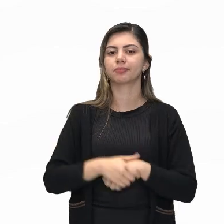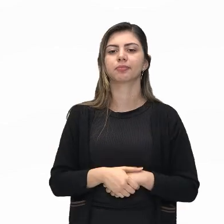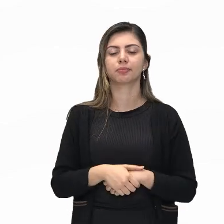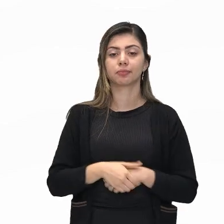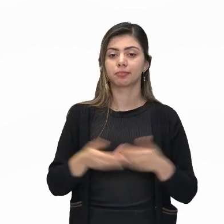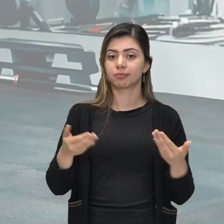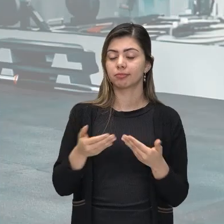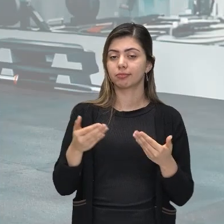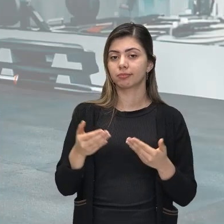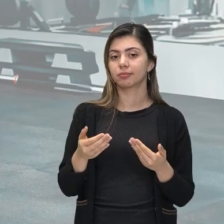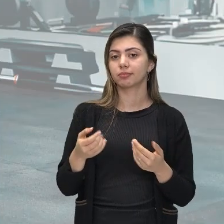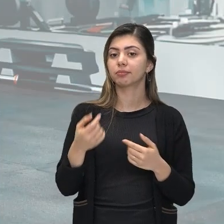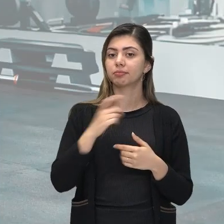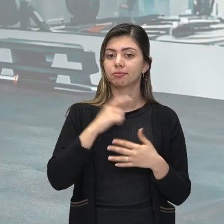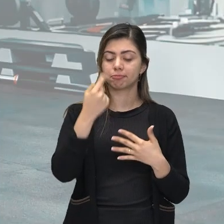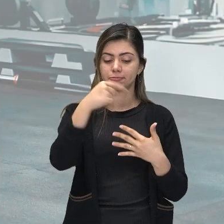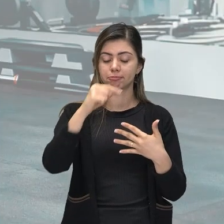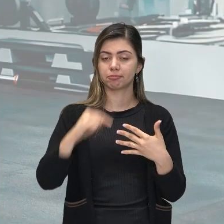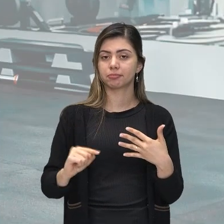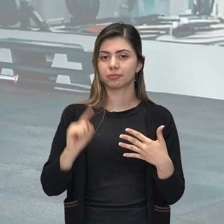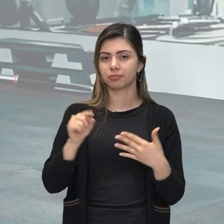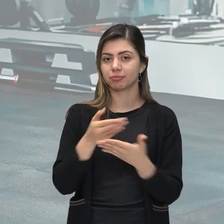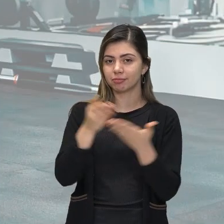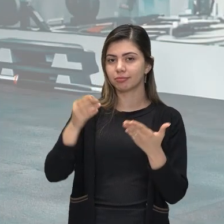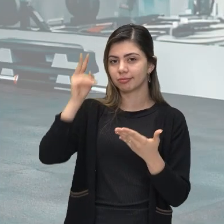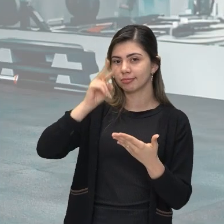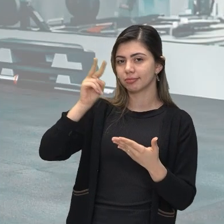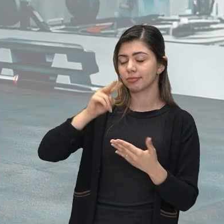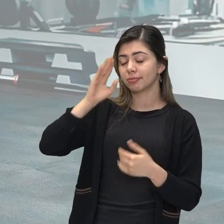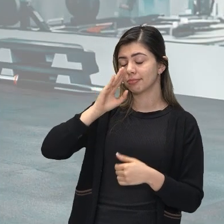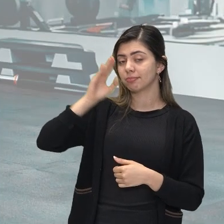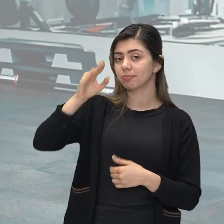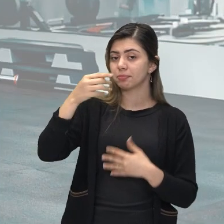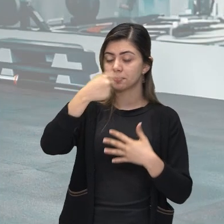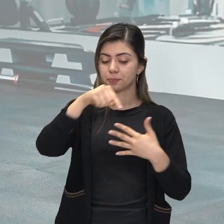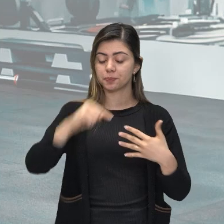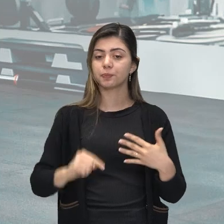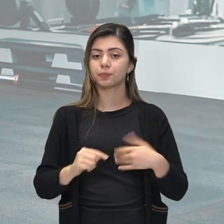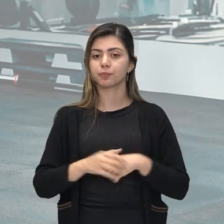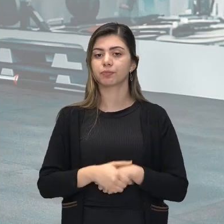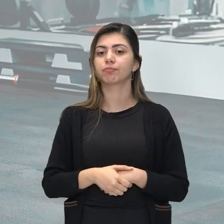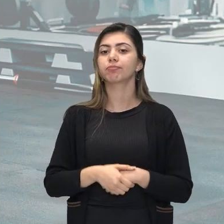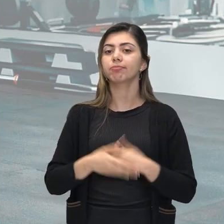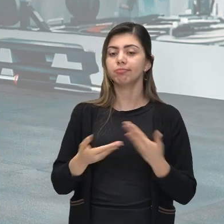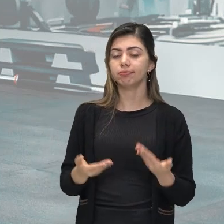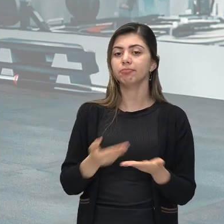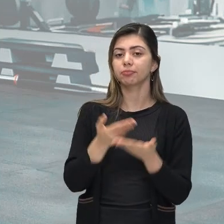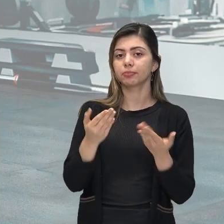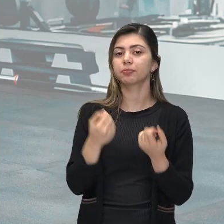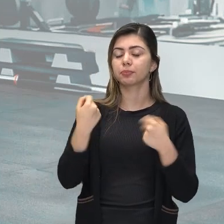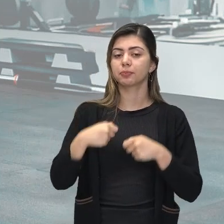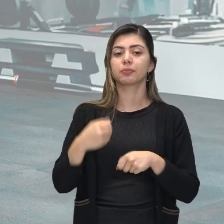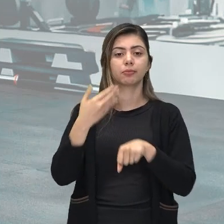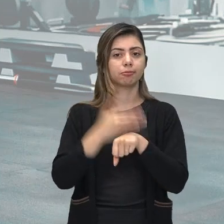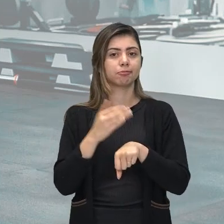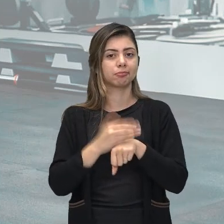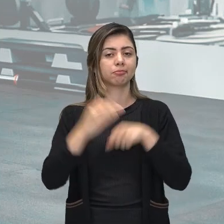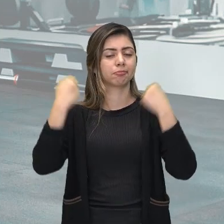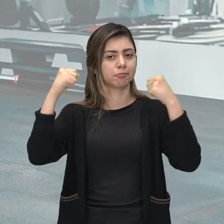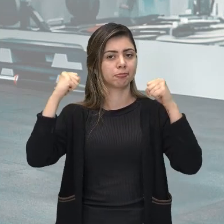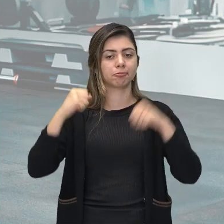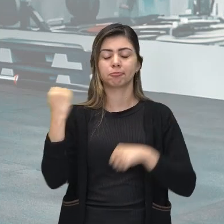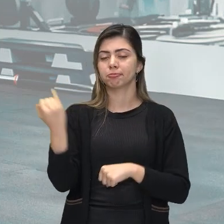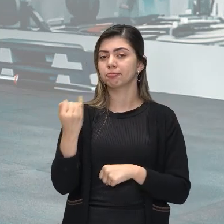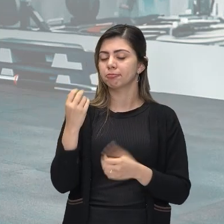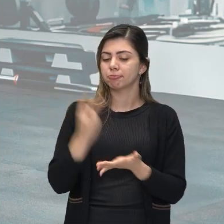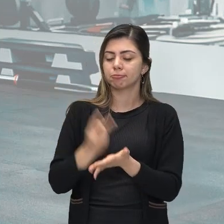aqui um checklist para relembrar a vocês os principais pontos. Nós temos aqui exercite-se regularmente como primeiro